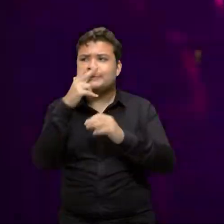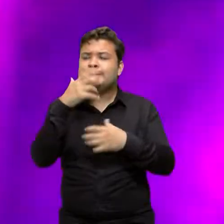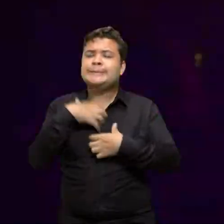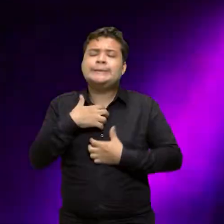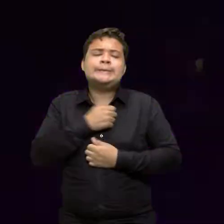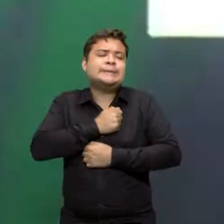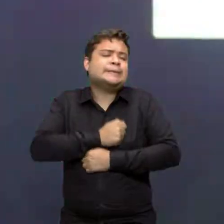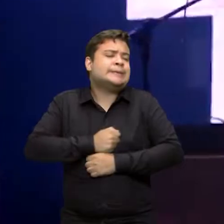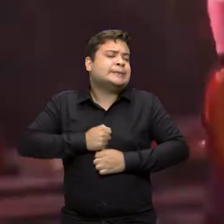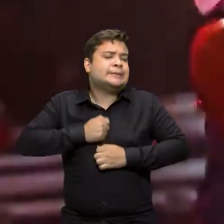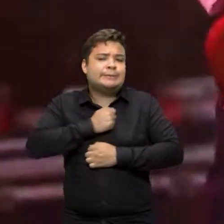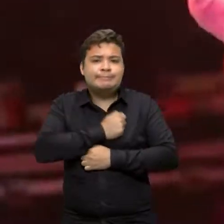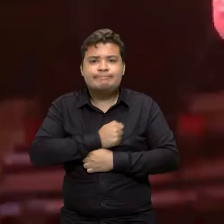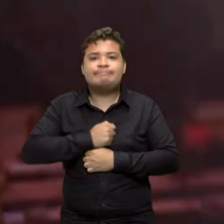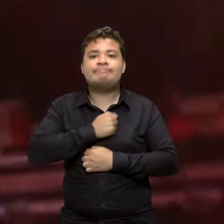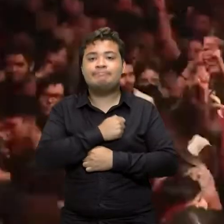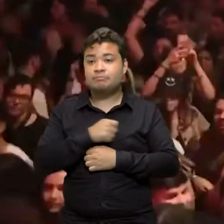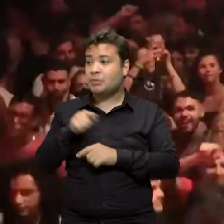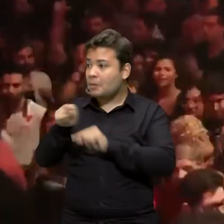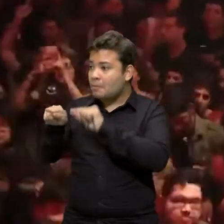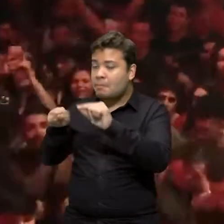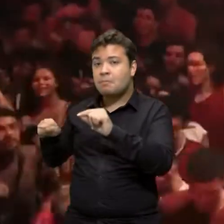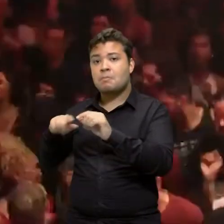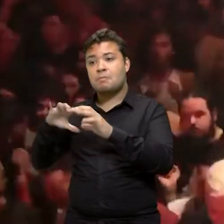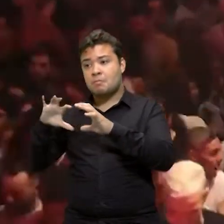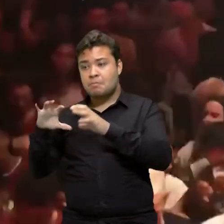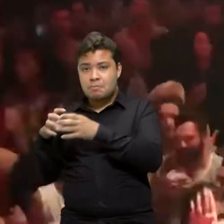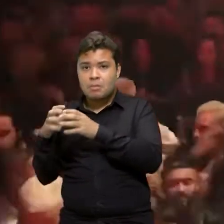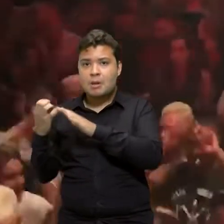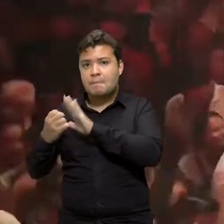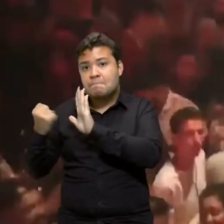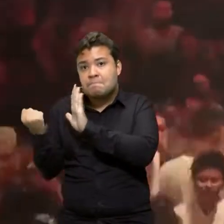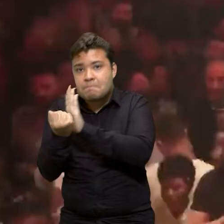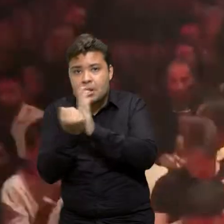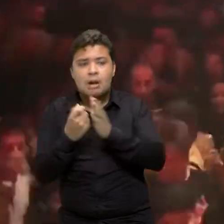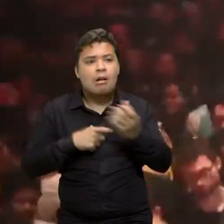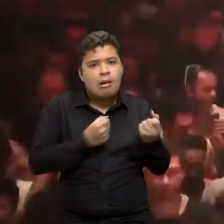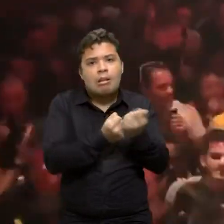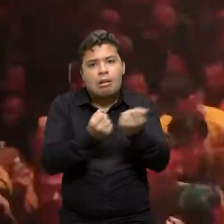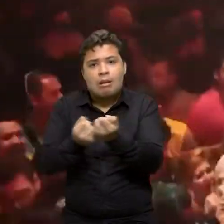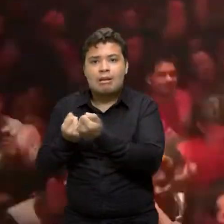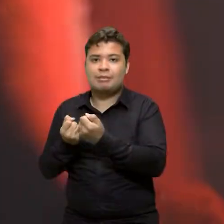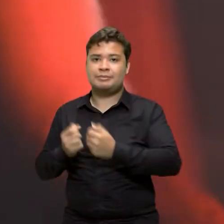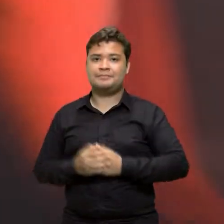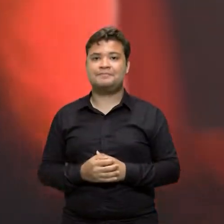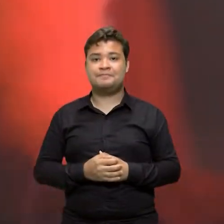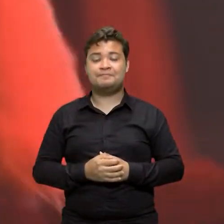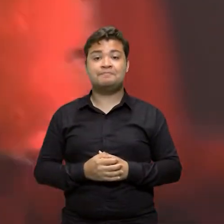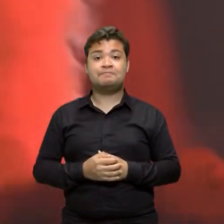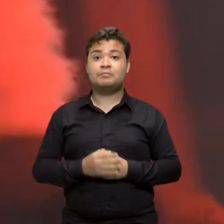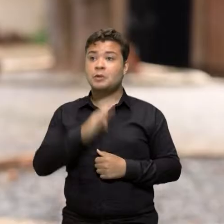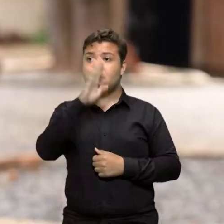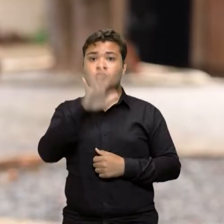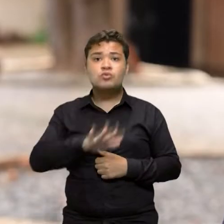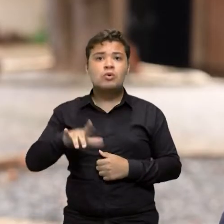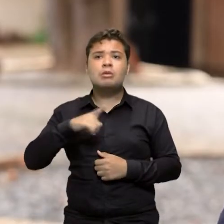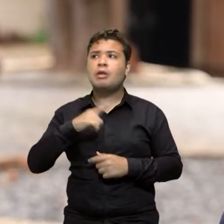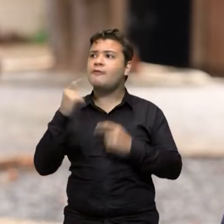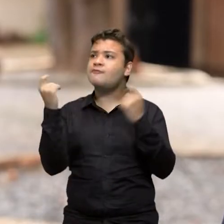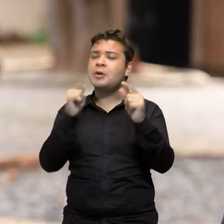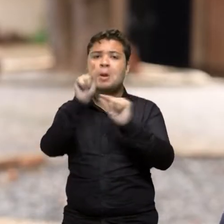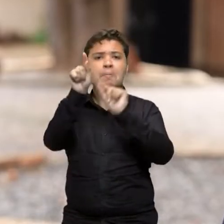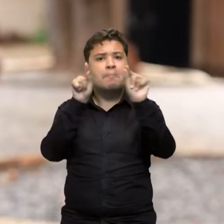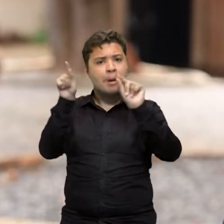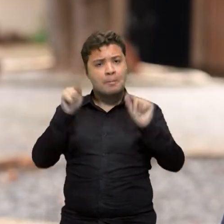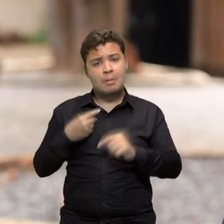uma saudade, né? E essas marcas estão ligadas nisso. Tanto é que esse ano está rolando um boom de festivais pelo Brasil. Vários